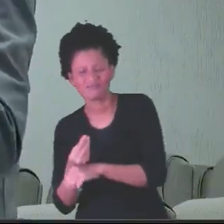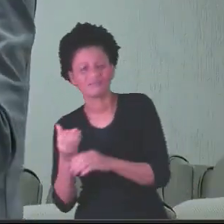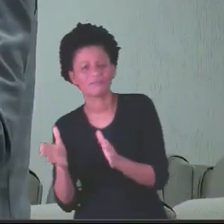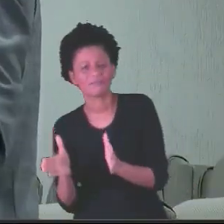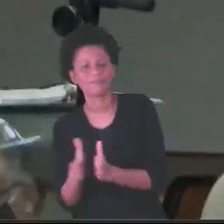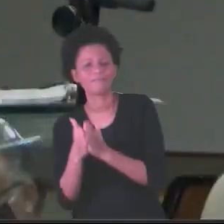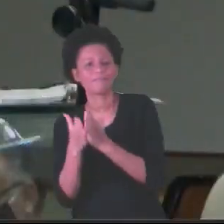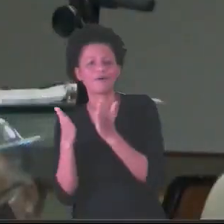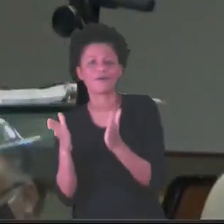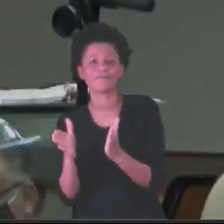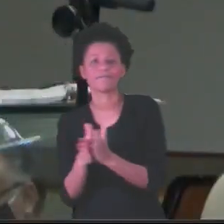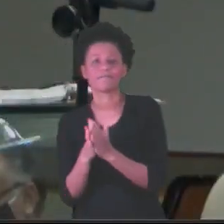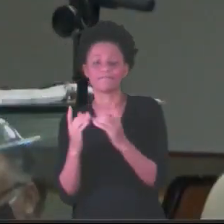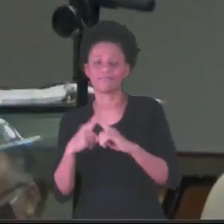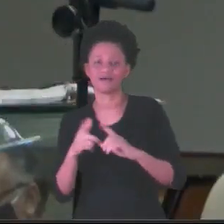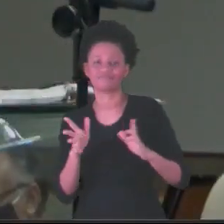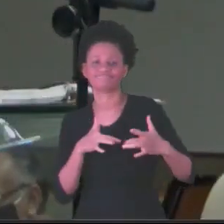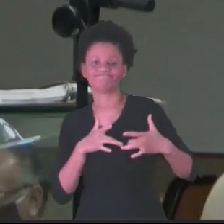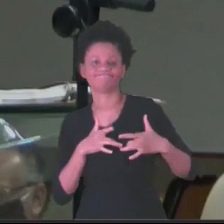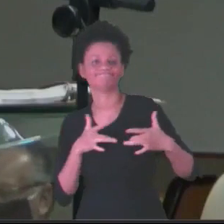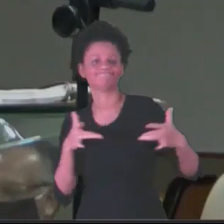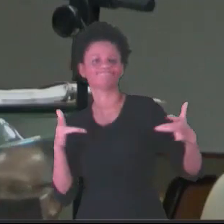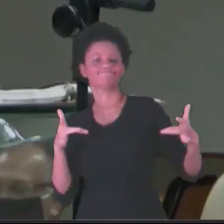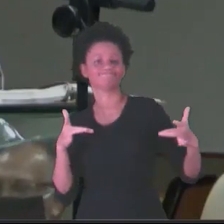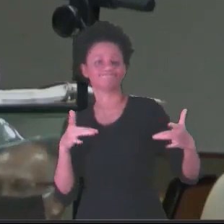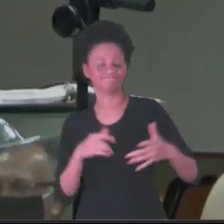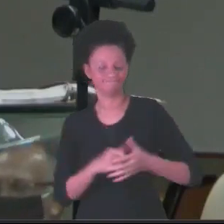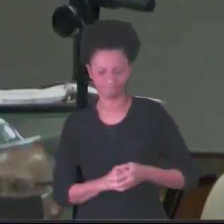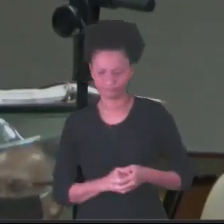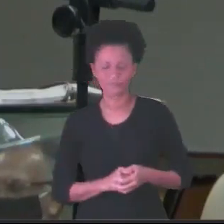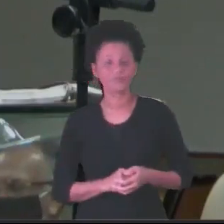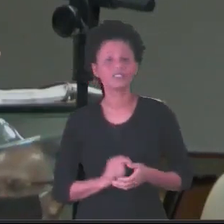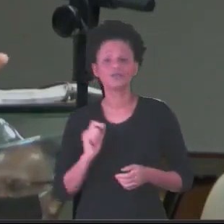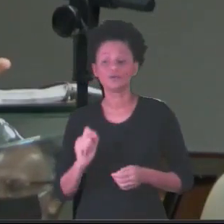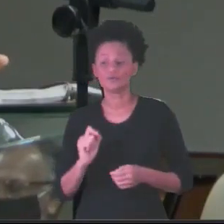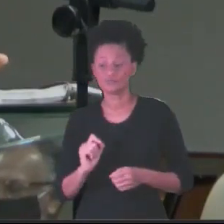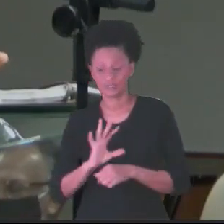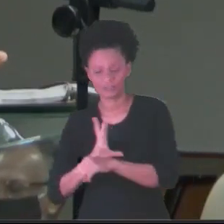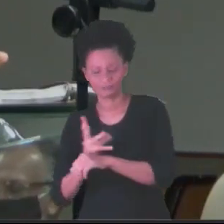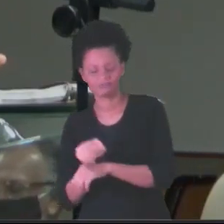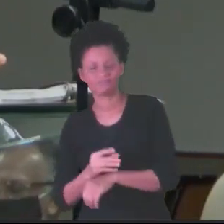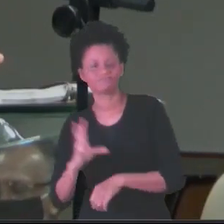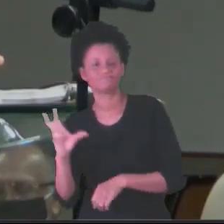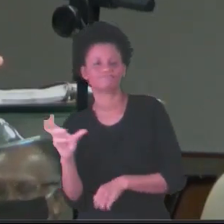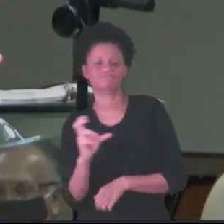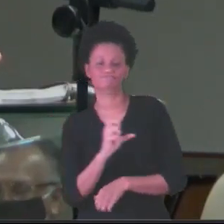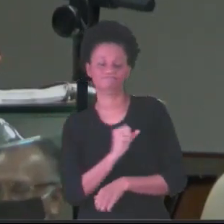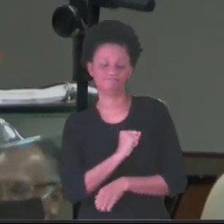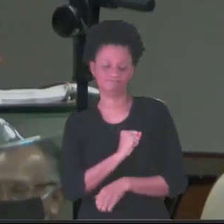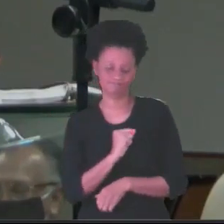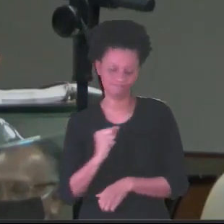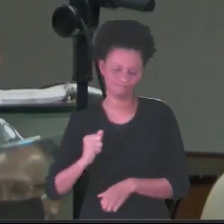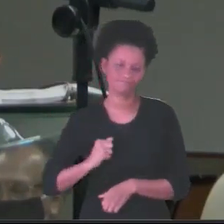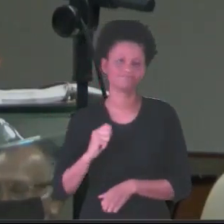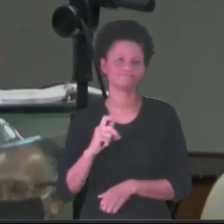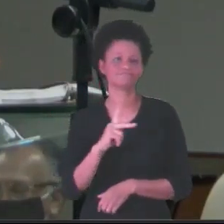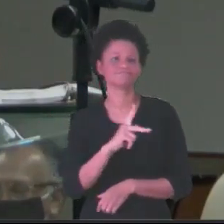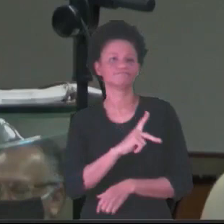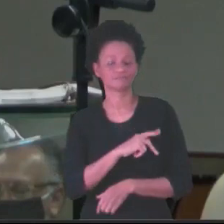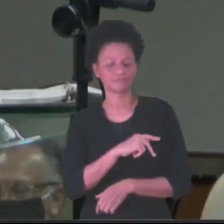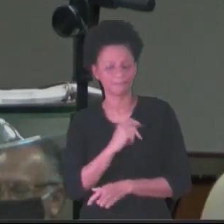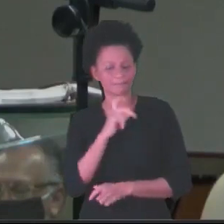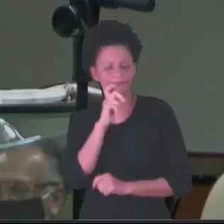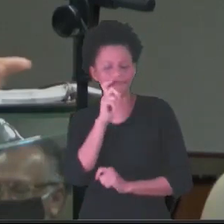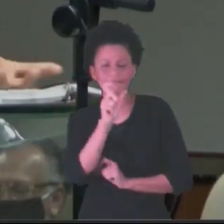mais uma igreja solicitar uma igreja que amava o apóstolo e paulo fala com palavras